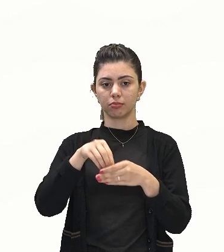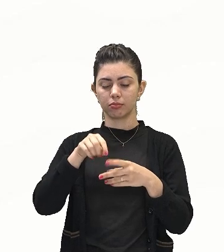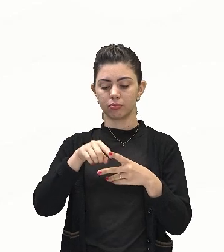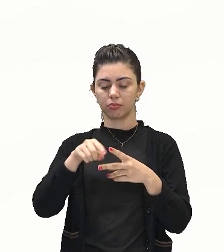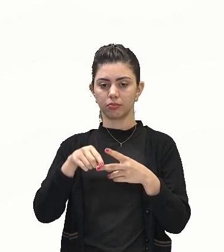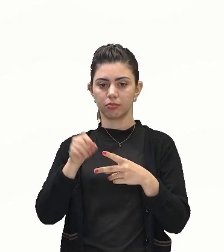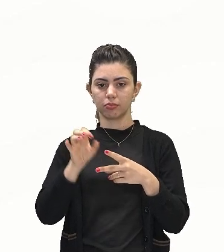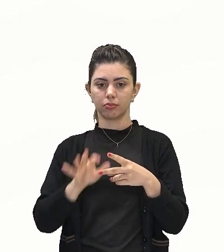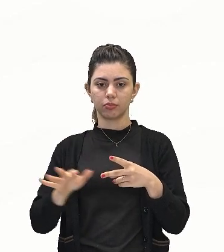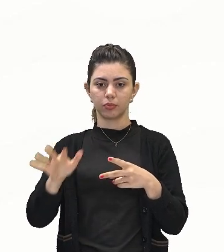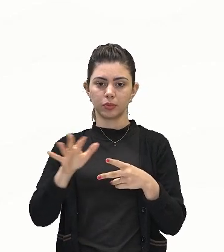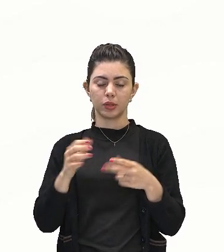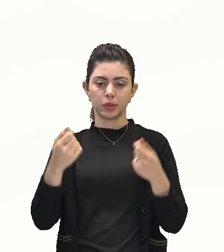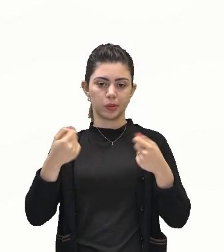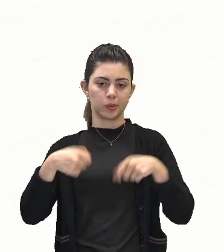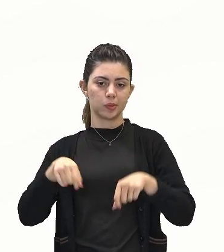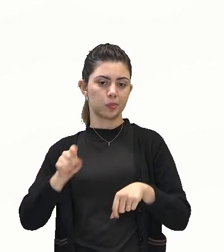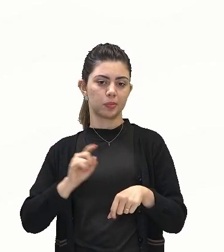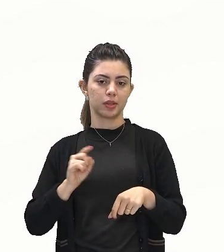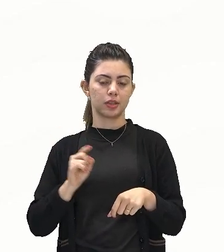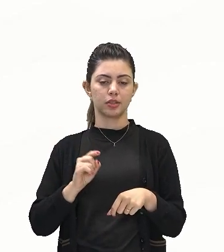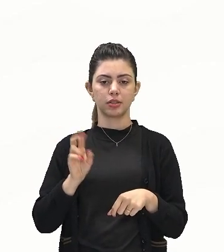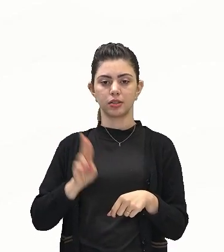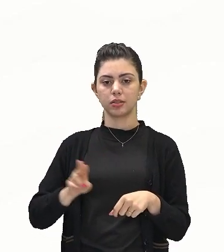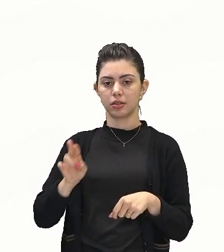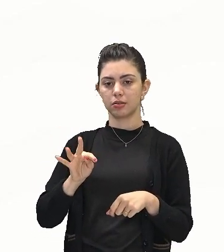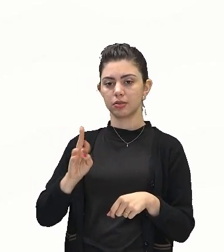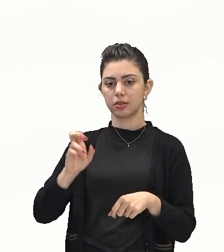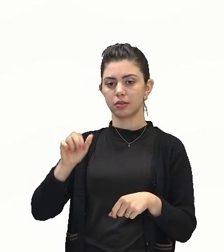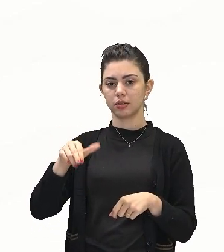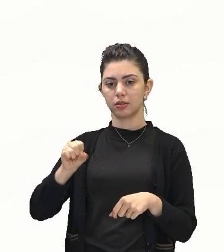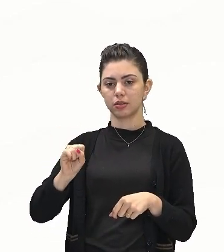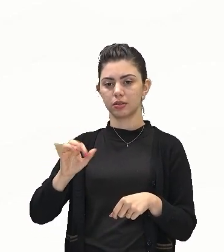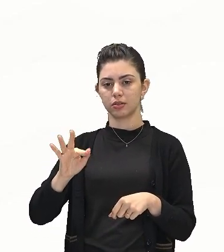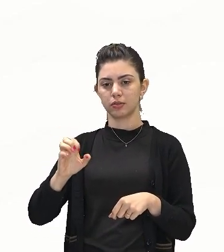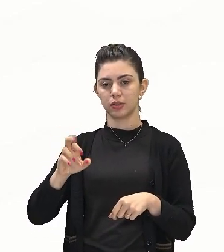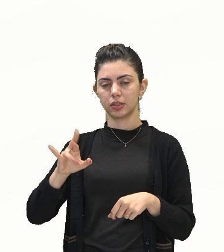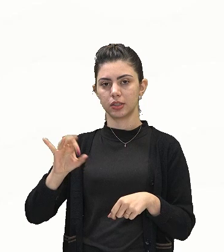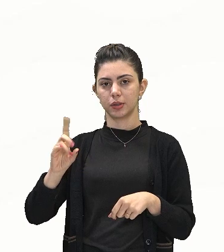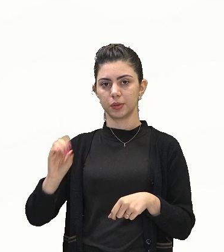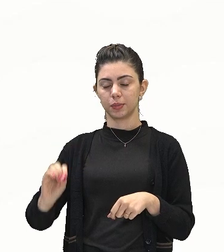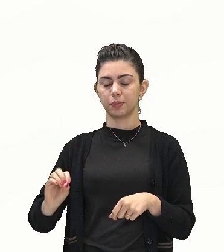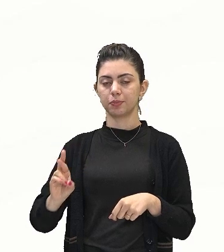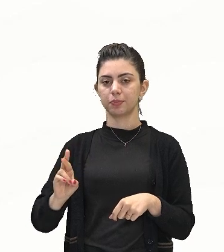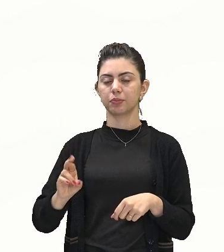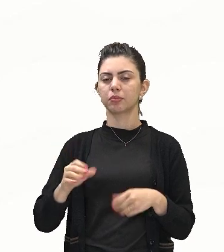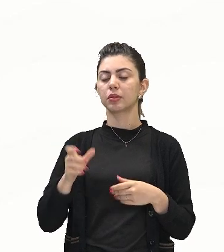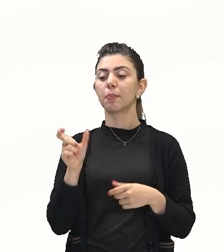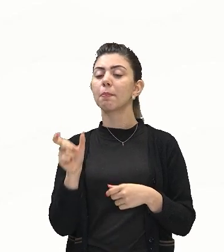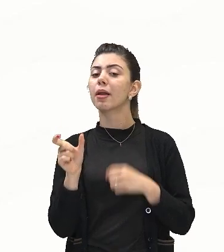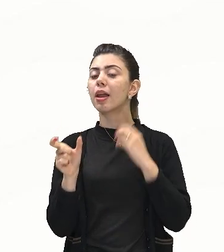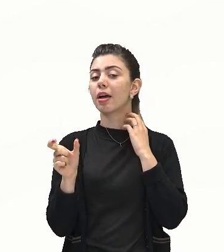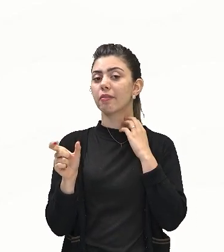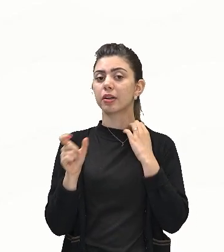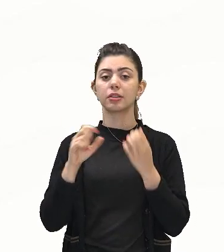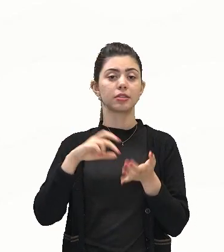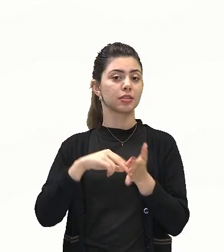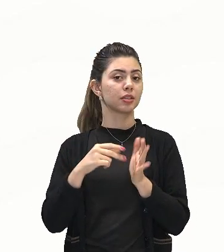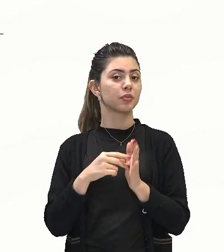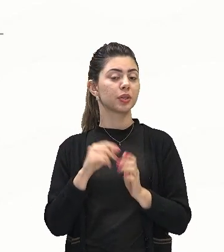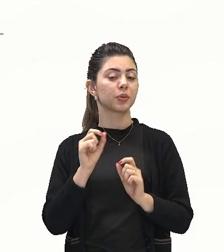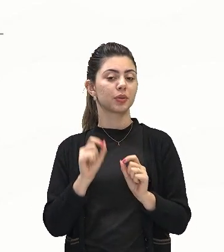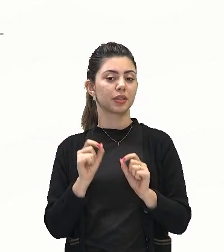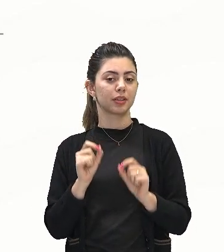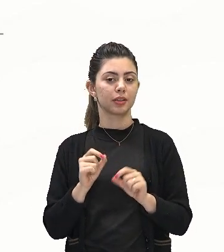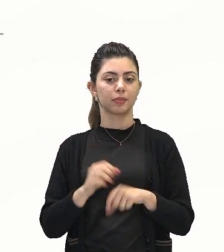sem a necessidade de medir com um transferidor. Tudo bem? Para quem não sabe o que é transferidor, é aquele